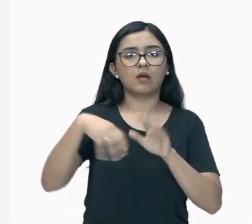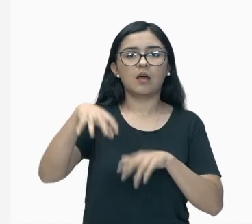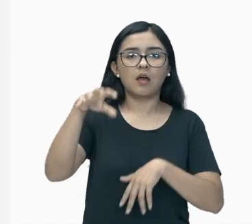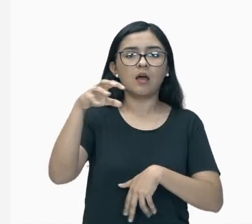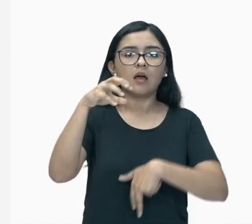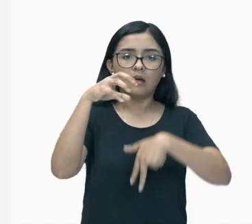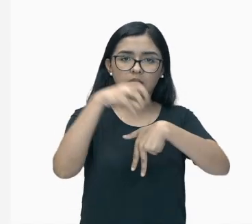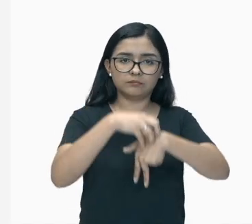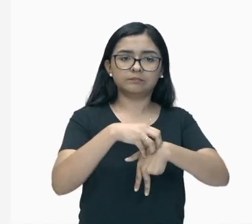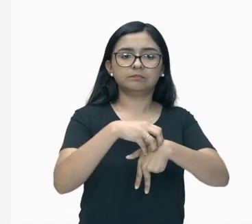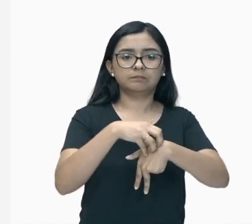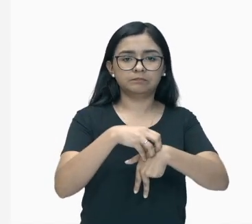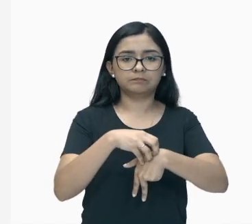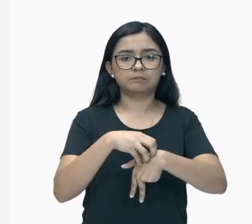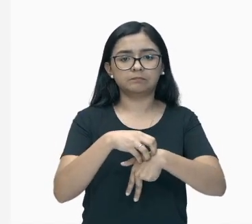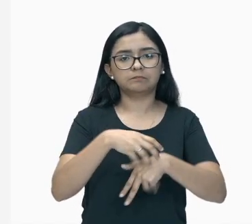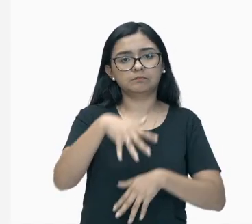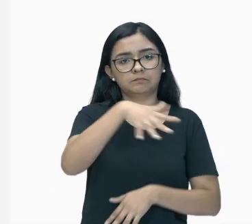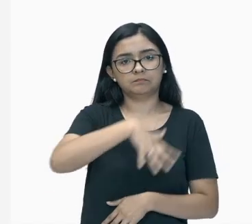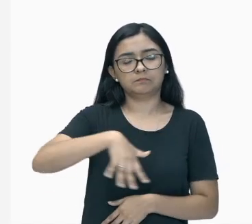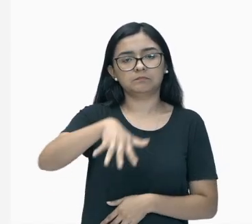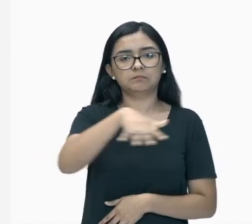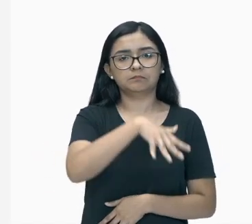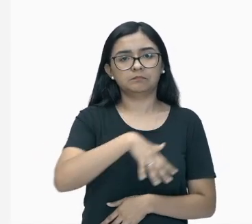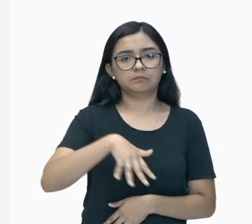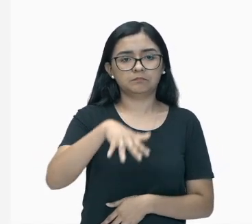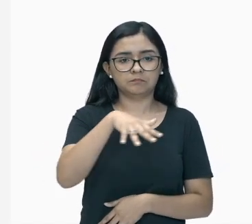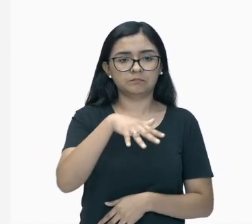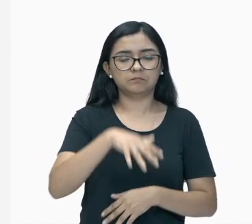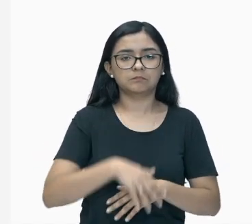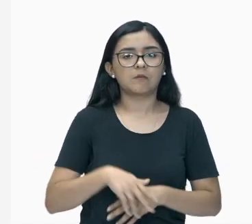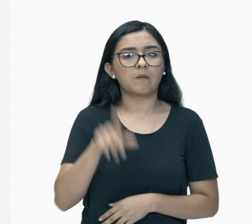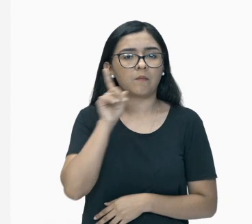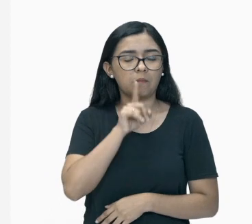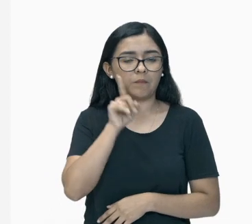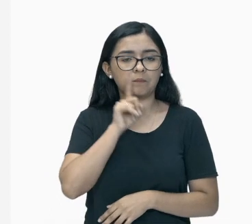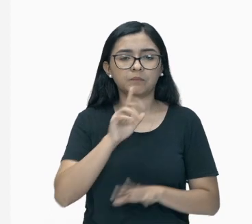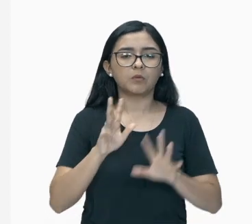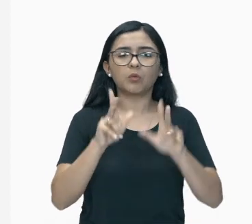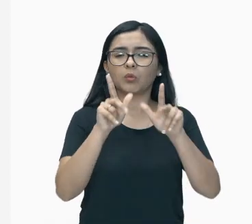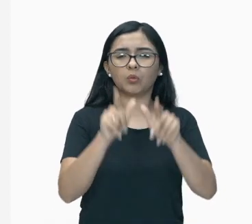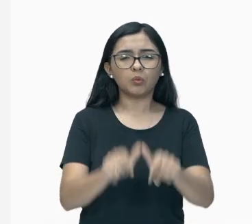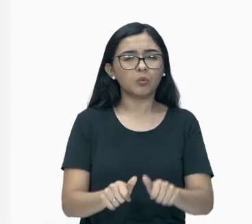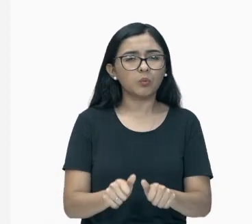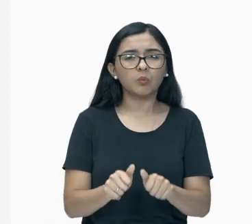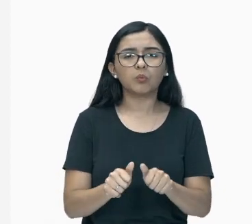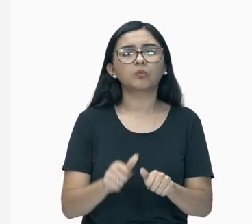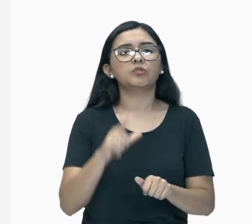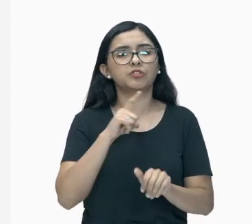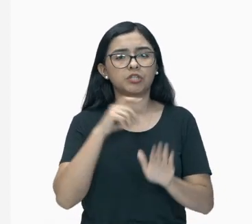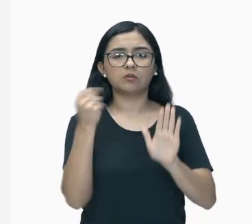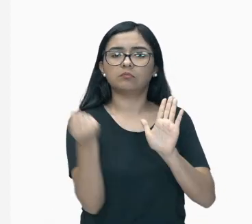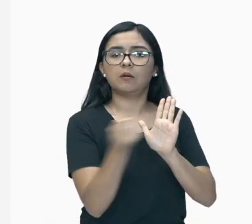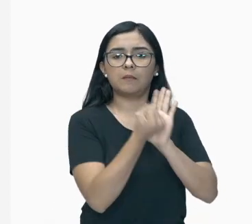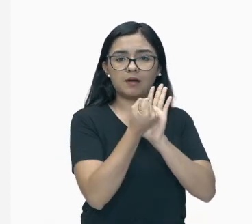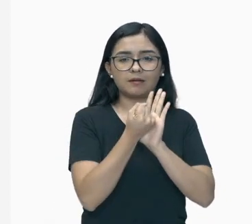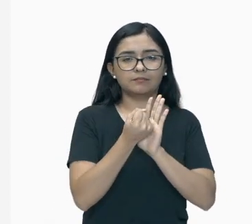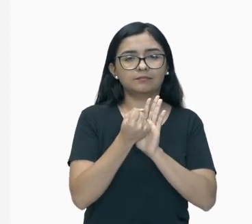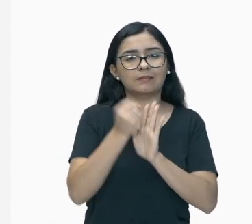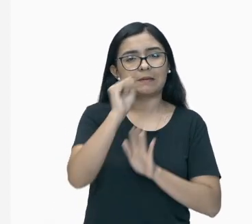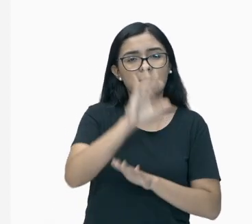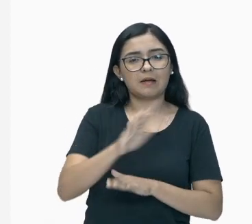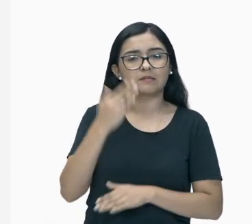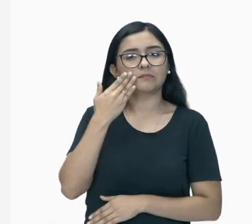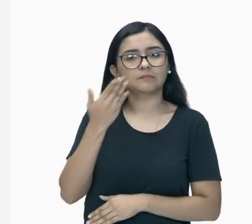pelo território norte-americano. Esse selo que vocês estão vendo aí, ó, tudo, até um jornal que saísse dali tinha que